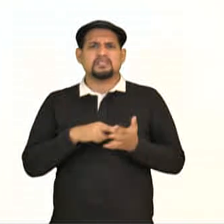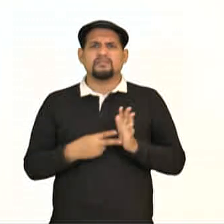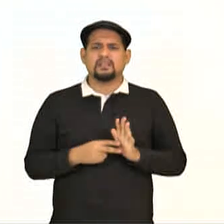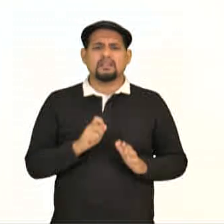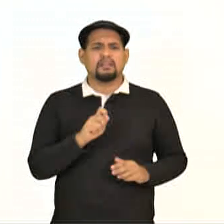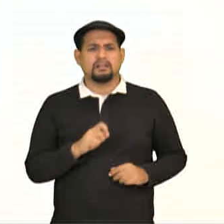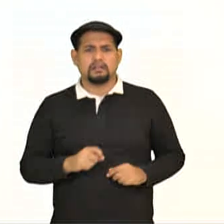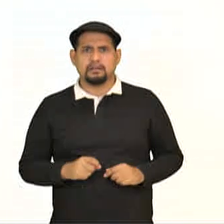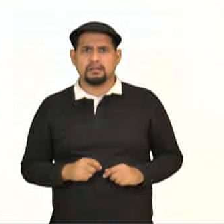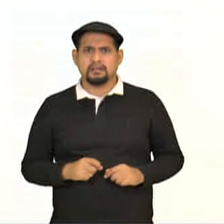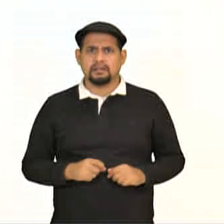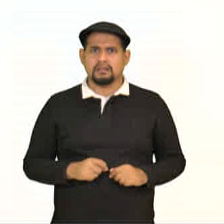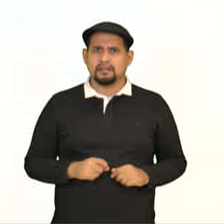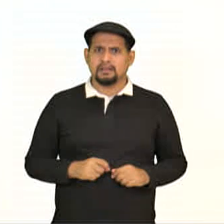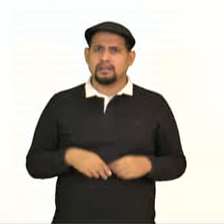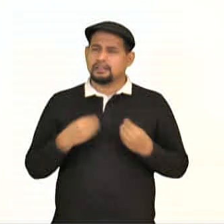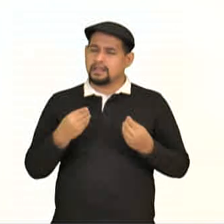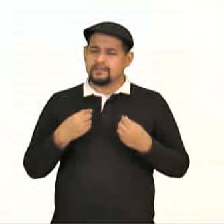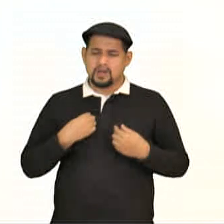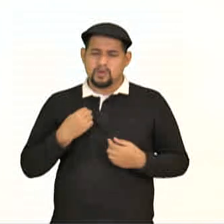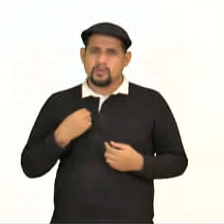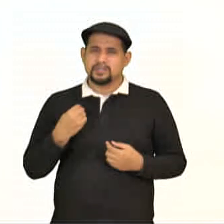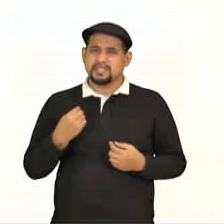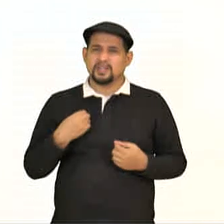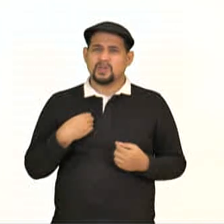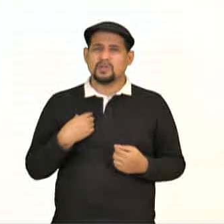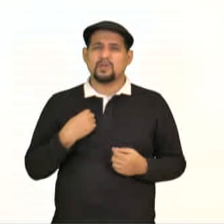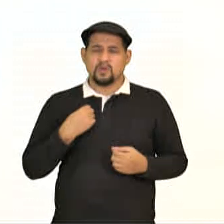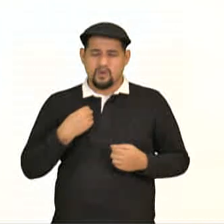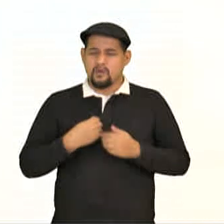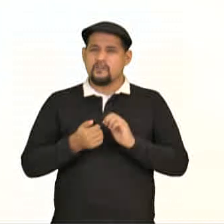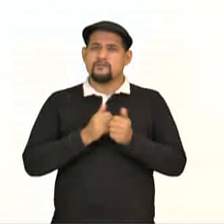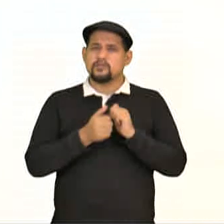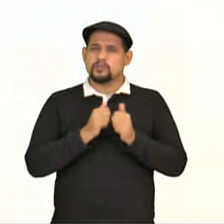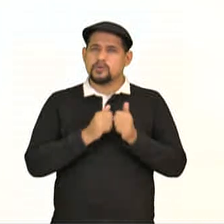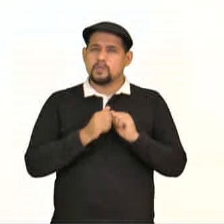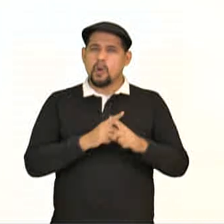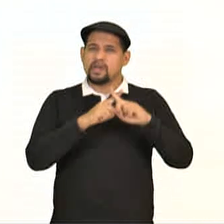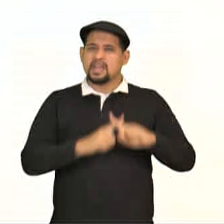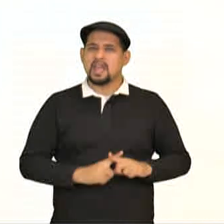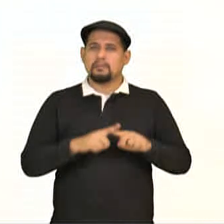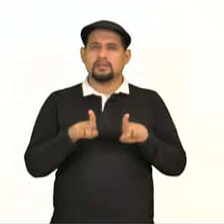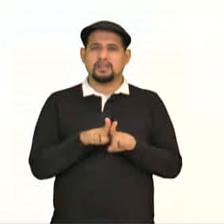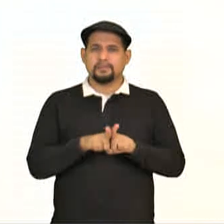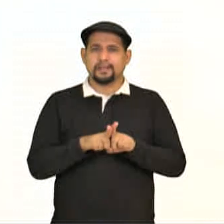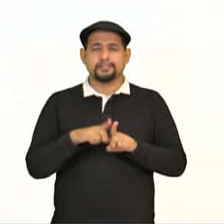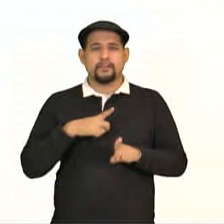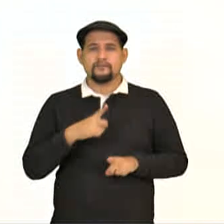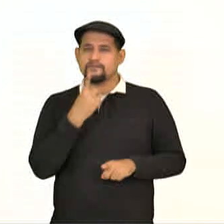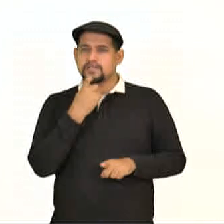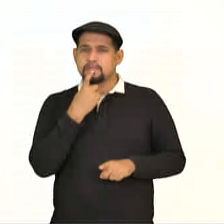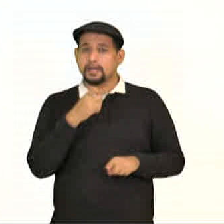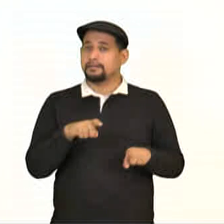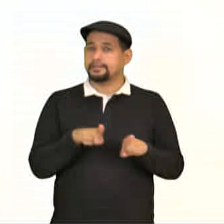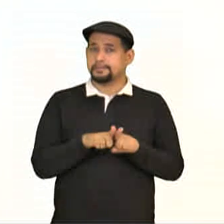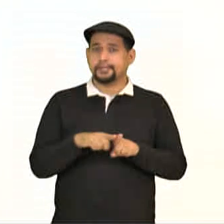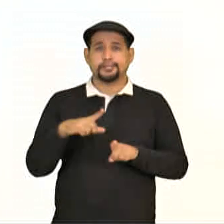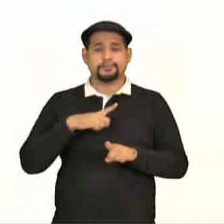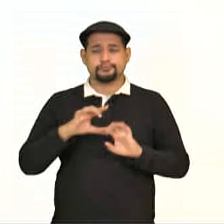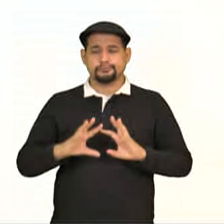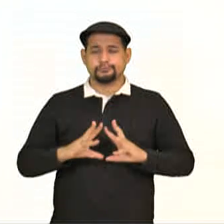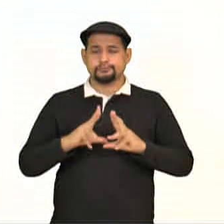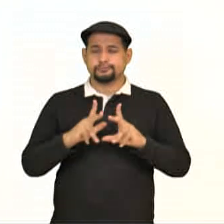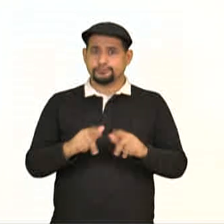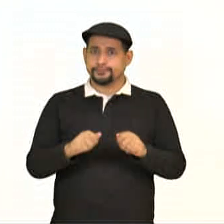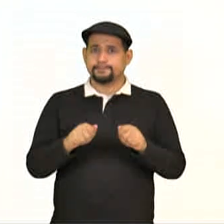isso? Estava com a camiseta do Grêmio, em marcante contraste com o vermelho que Márcio e todos